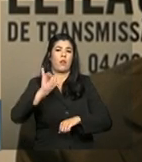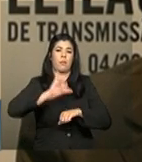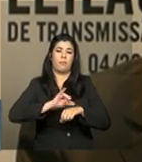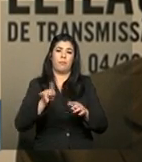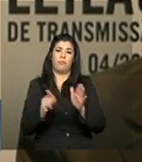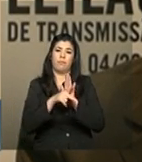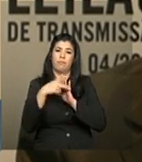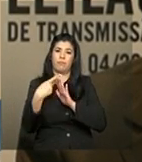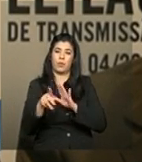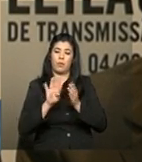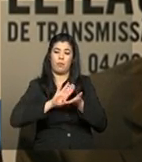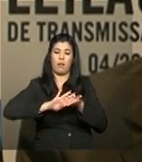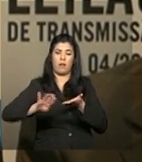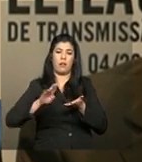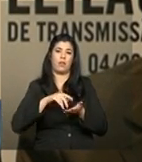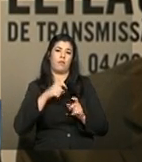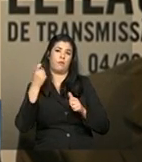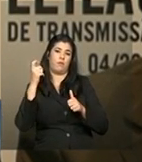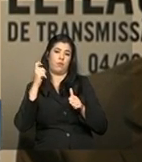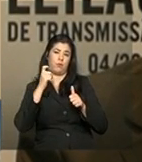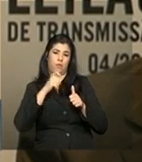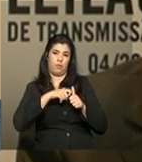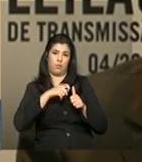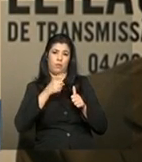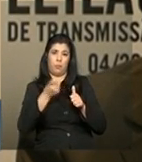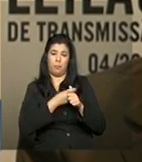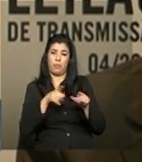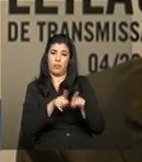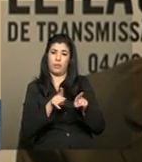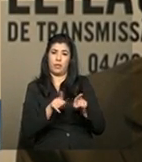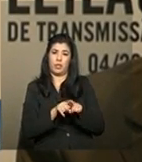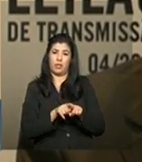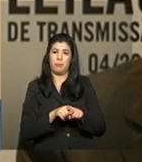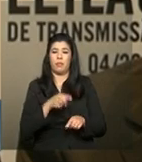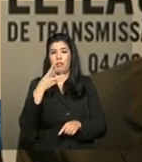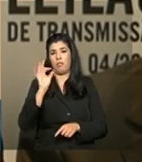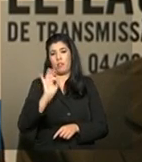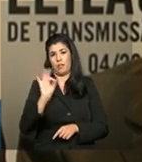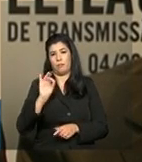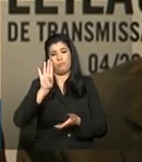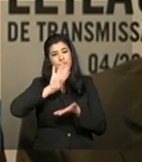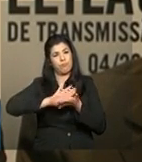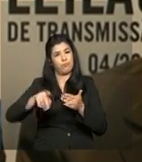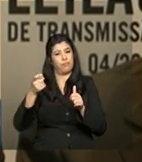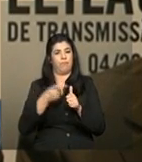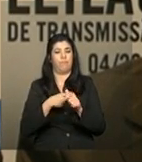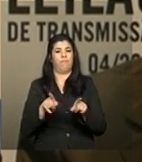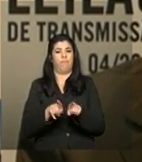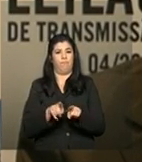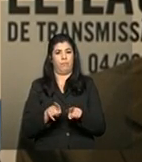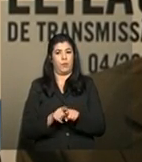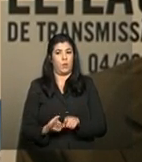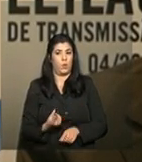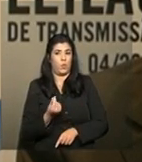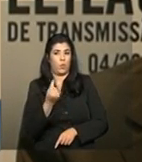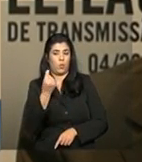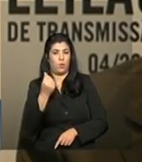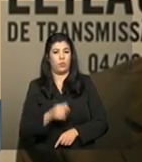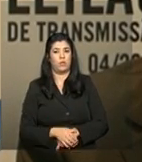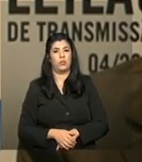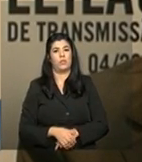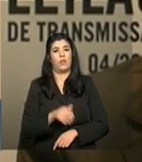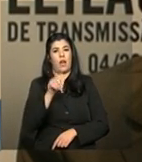10,5% livre de impostos e de capital de terceiro de 3,5% livre de impostos. E que o custo ao WOC